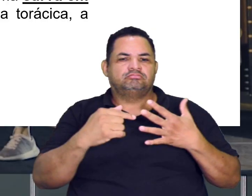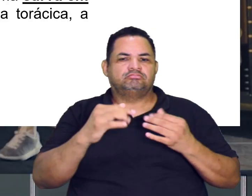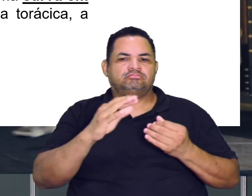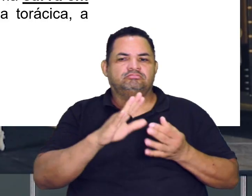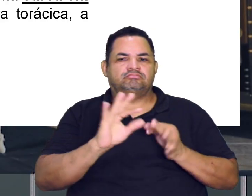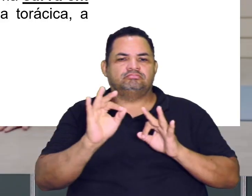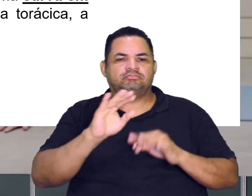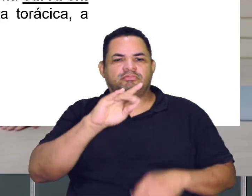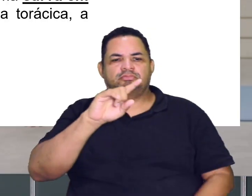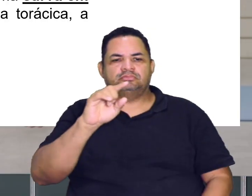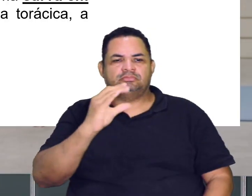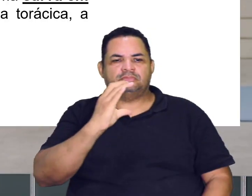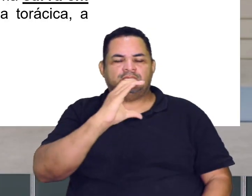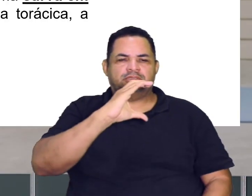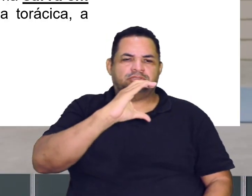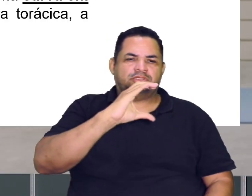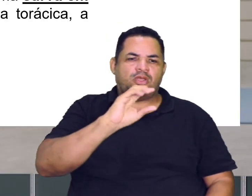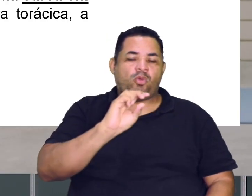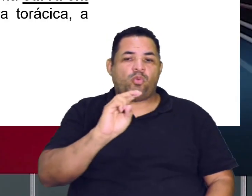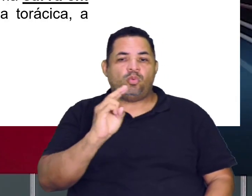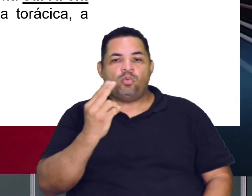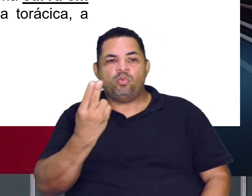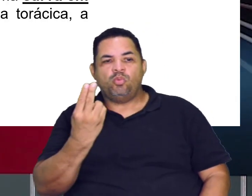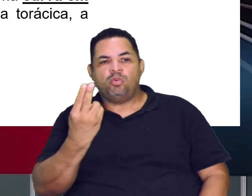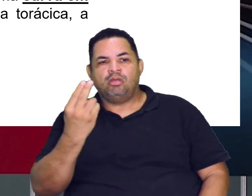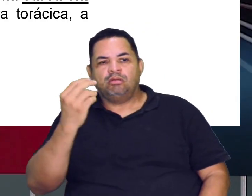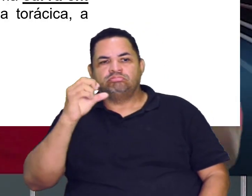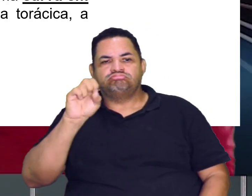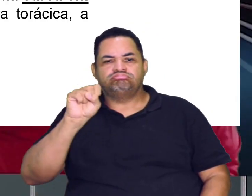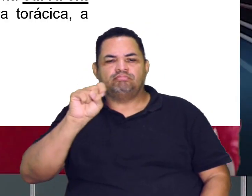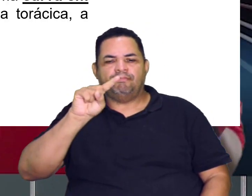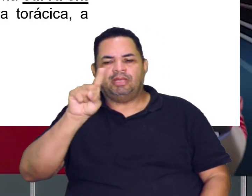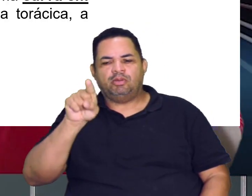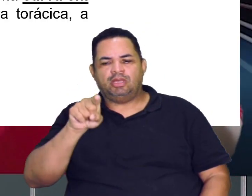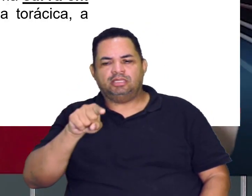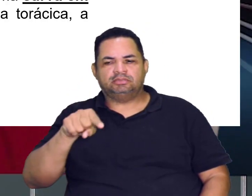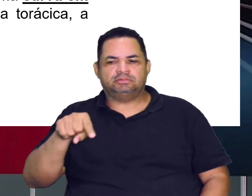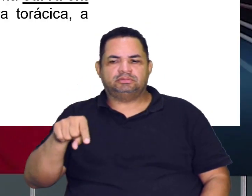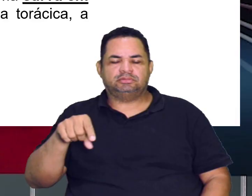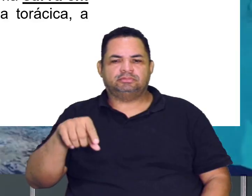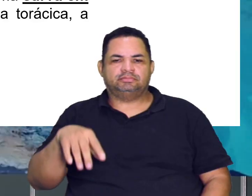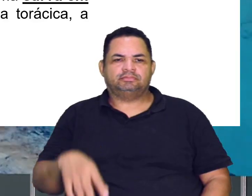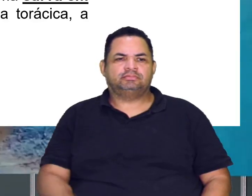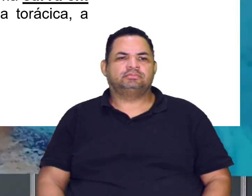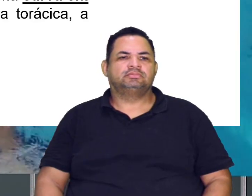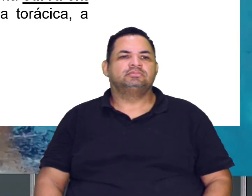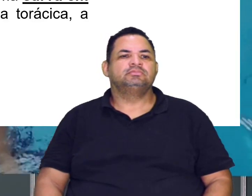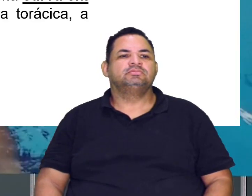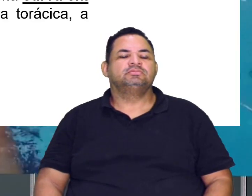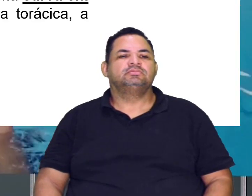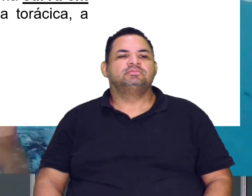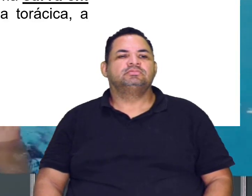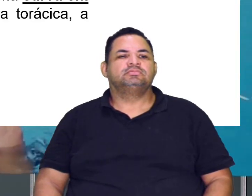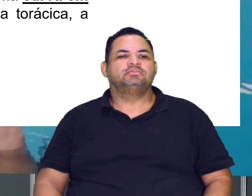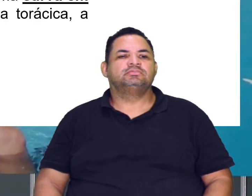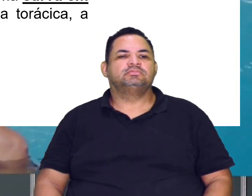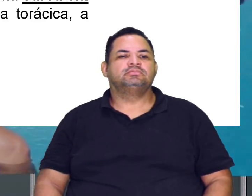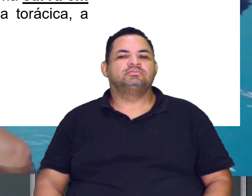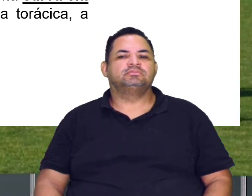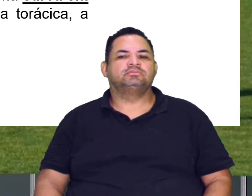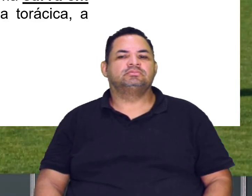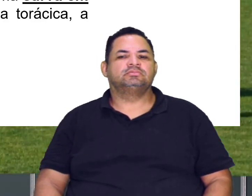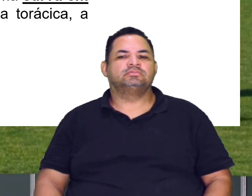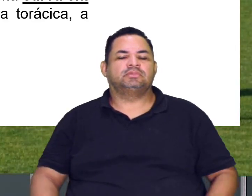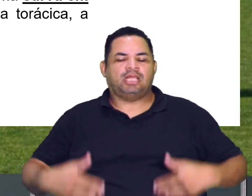de C, né, que vai formar aí nessa coluna, ou até mesmo desse S que eu mostrei para vocês, tá? E ela tá aí ligada